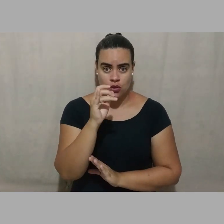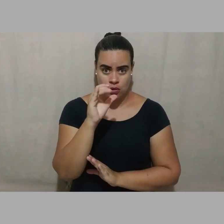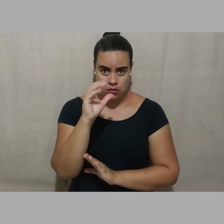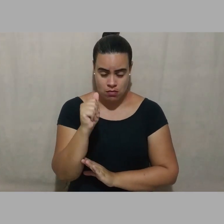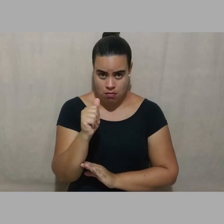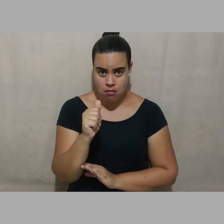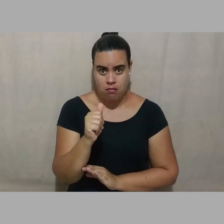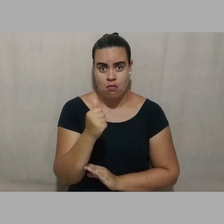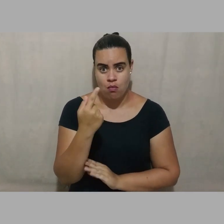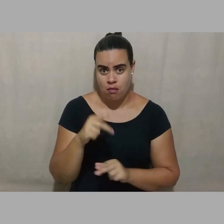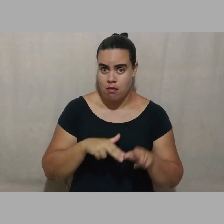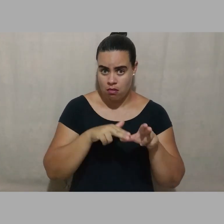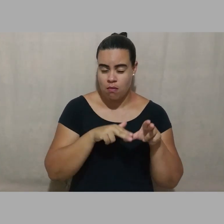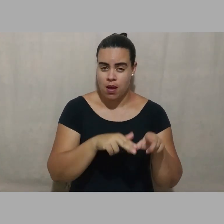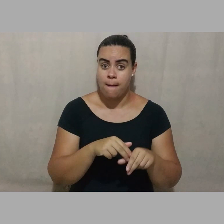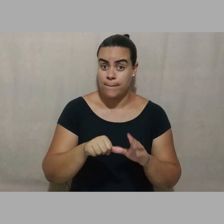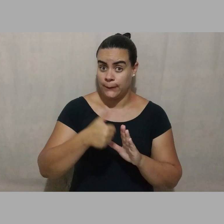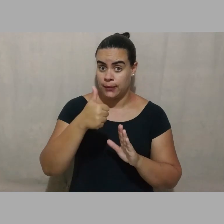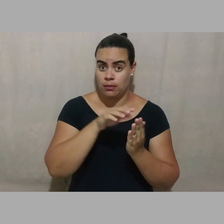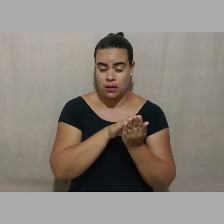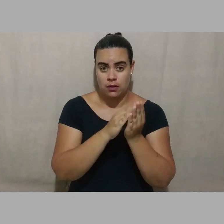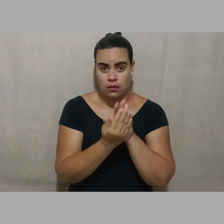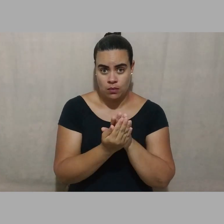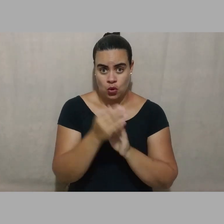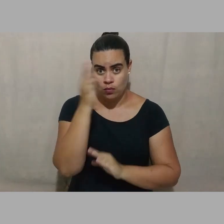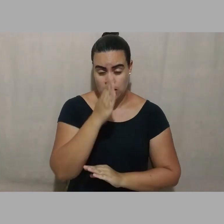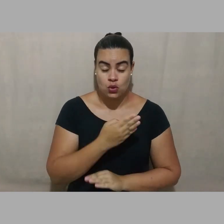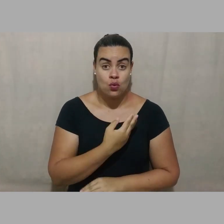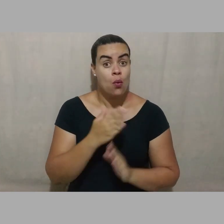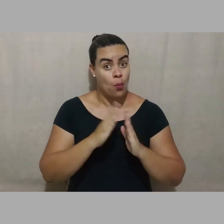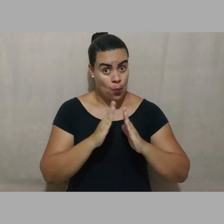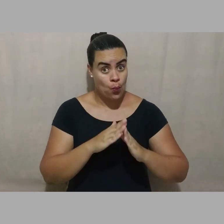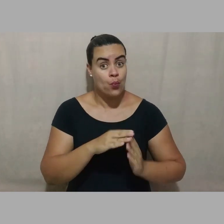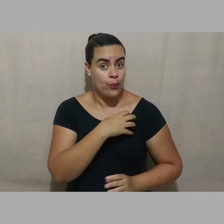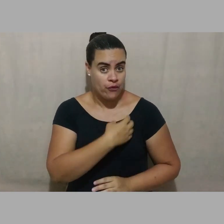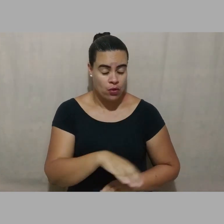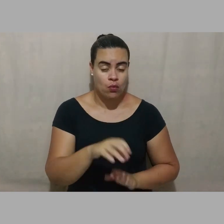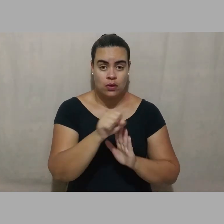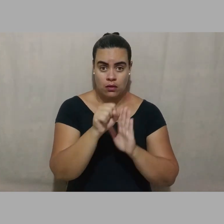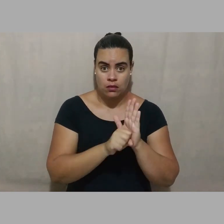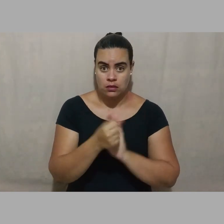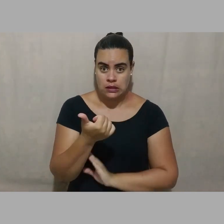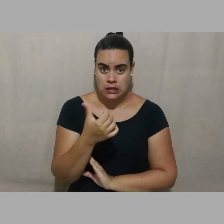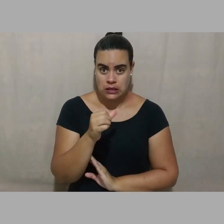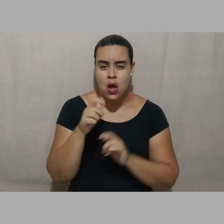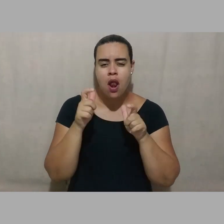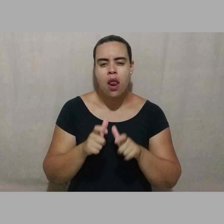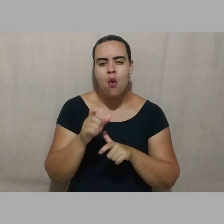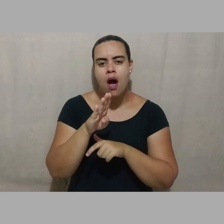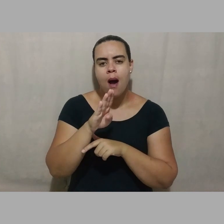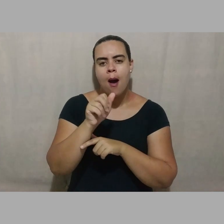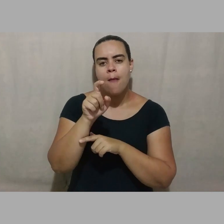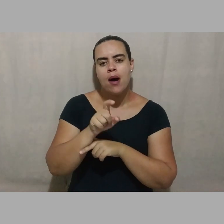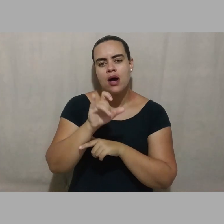Chica Manicongo, uma quimbanda, a primeira travesti não índia do Brasil, que viveu em Salvador no século XVI, na região da Baixa